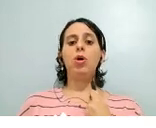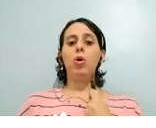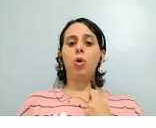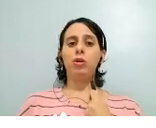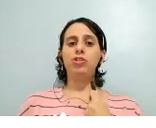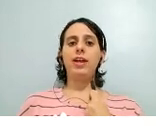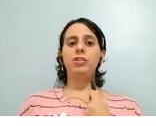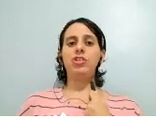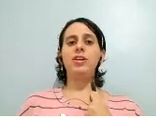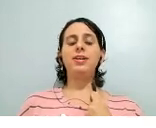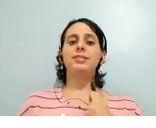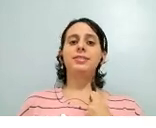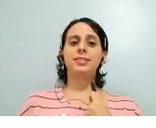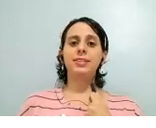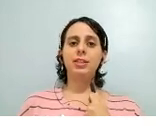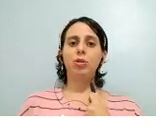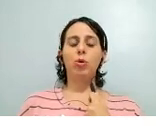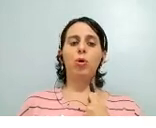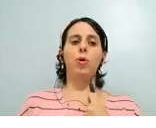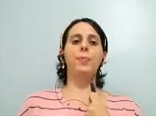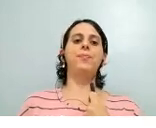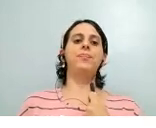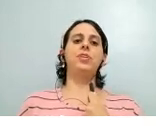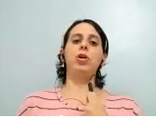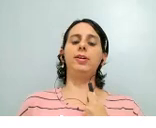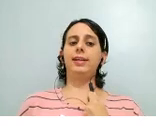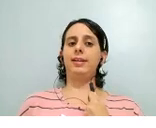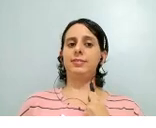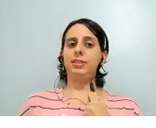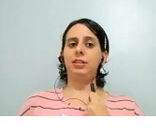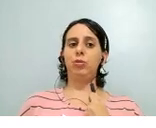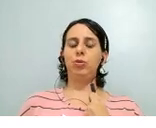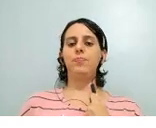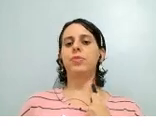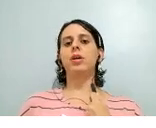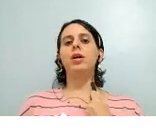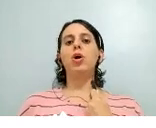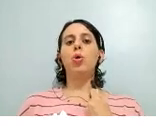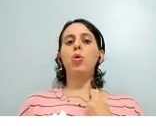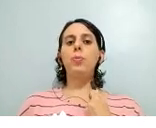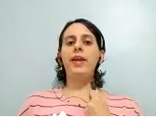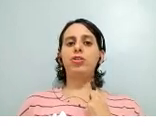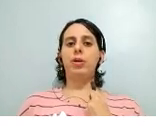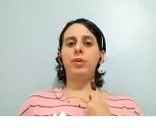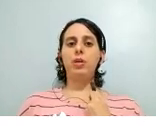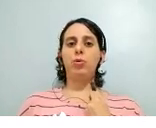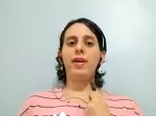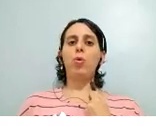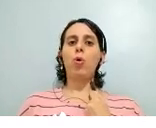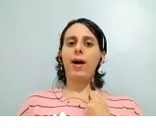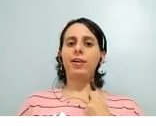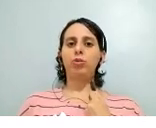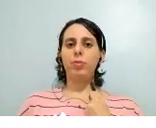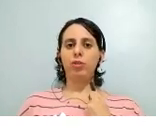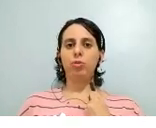abril, hoje é dia 5. Então, coloquem lá 5. O mês de abril é